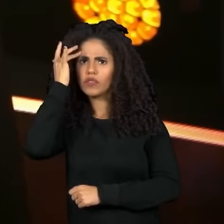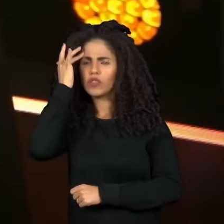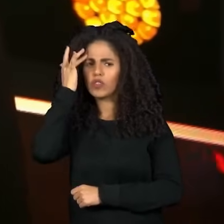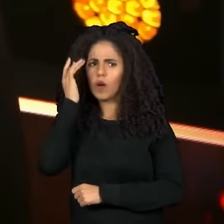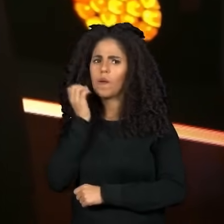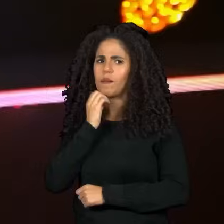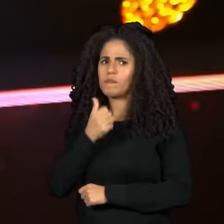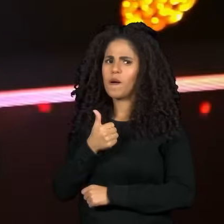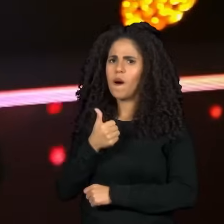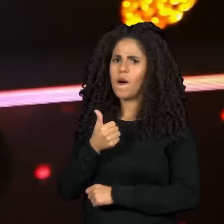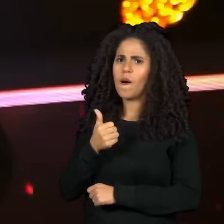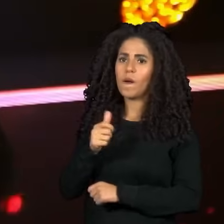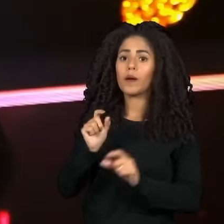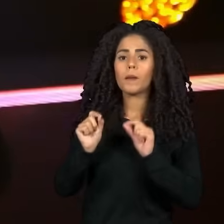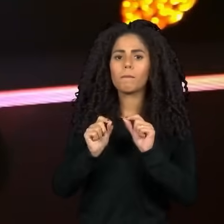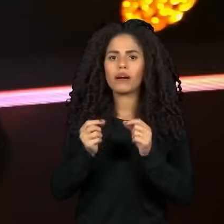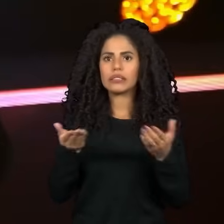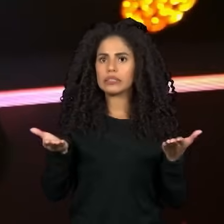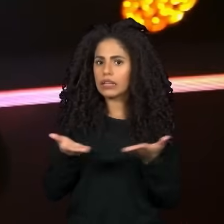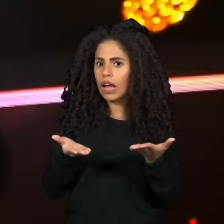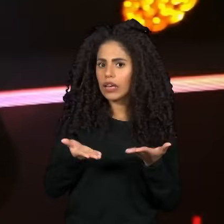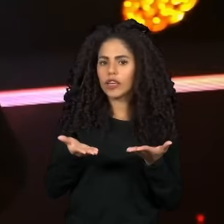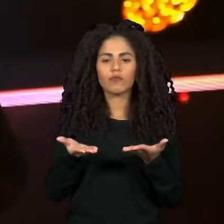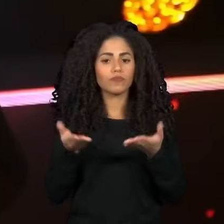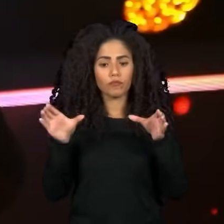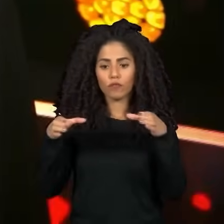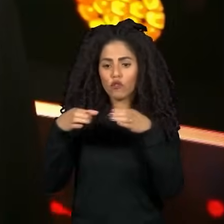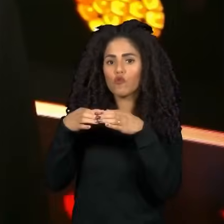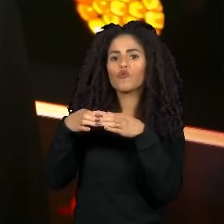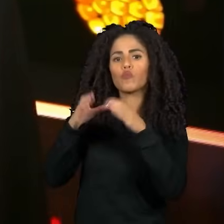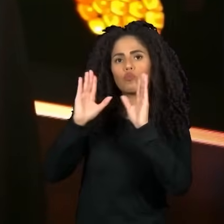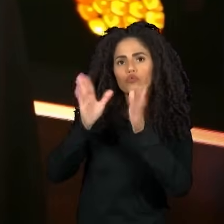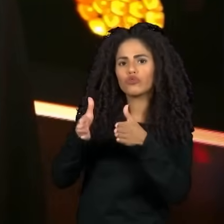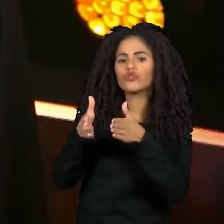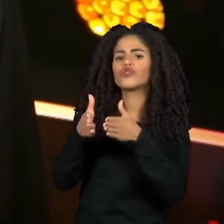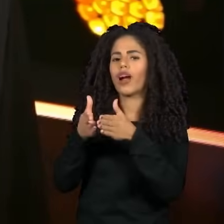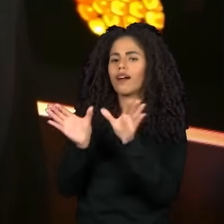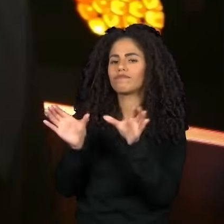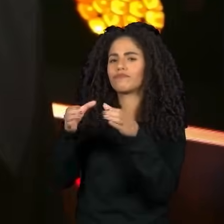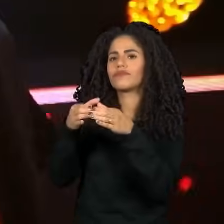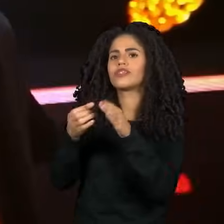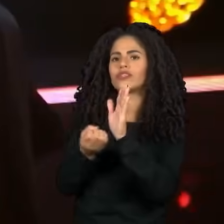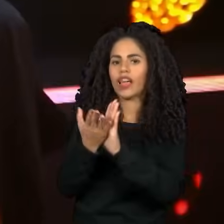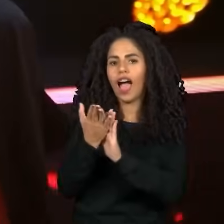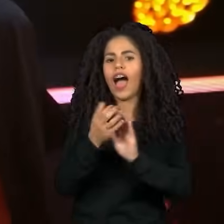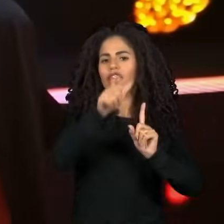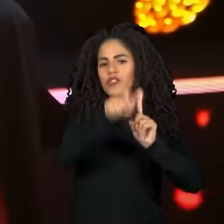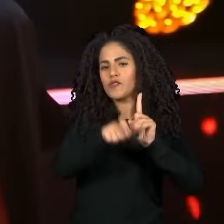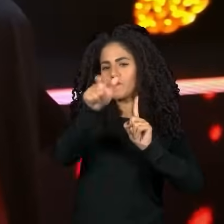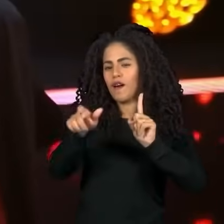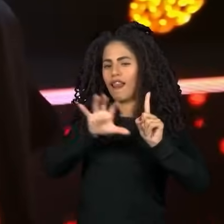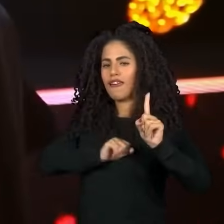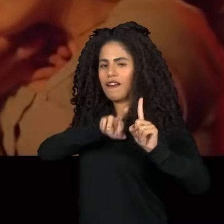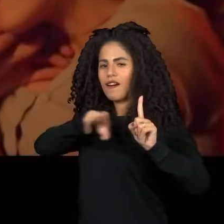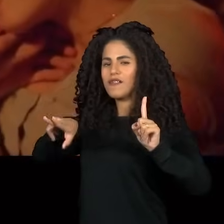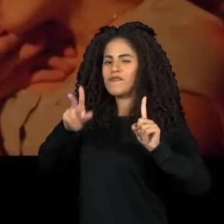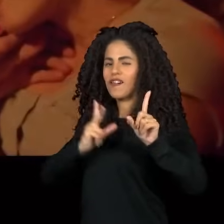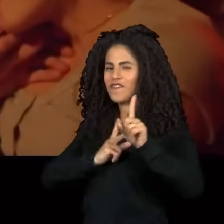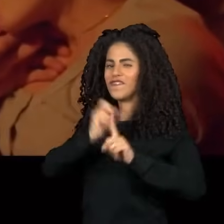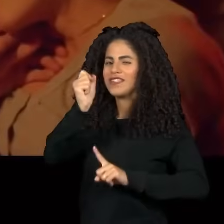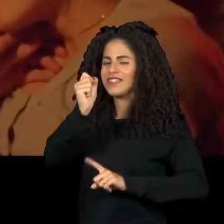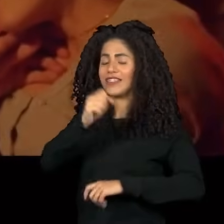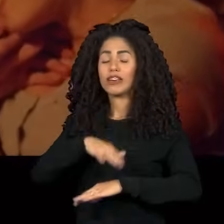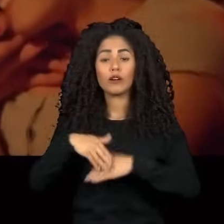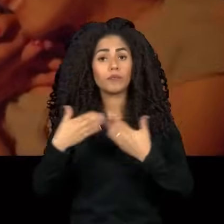você vai curtir. Você sabe que daqui do túnel a gente já tem uma equipe pra vida. Não tem como, né? O poliamor venceu, desculpa. O poliamor venceu, é isso. E as